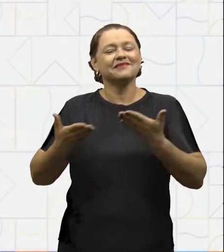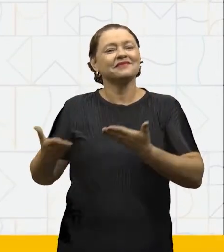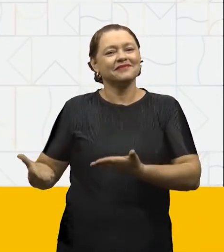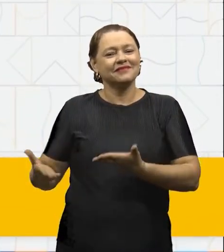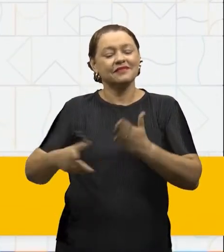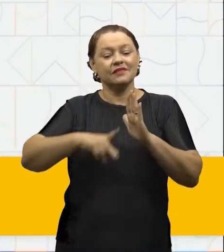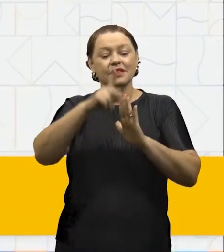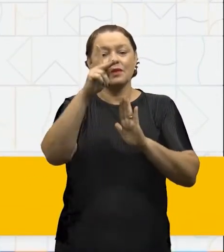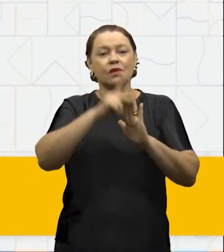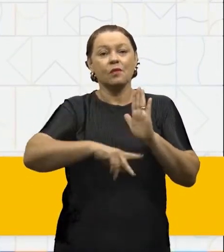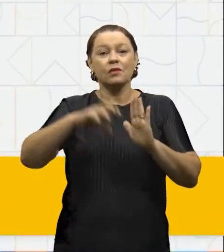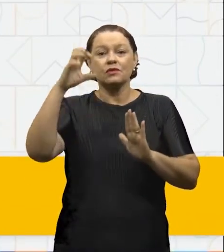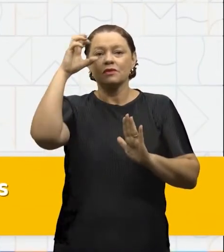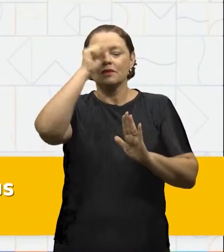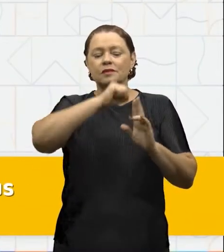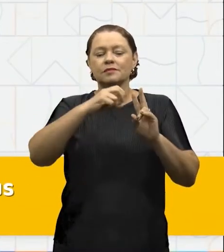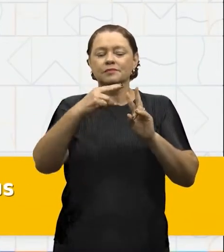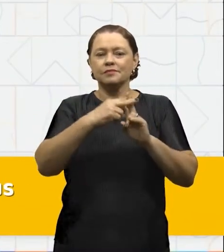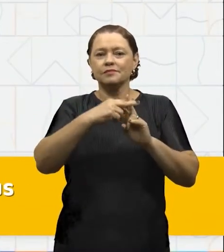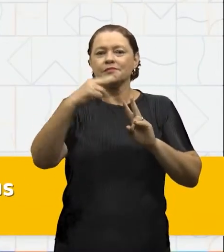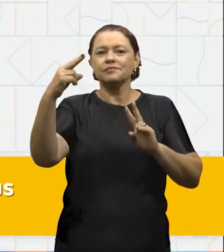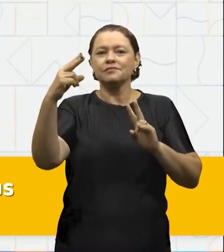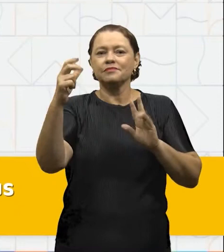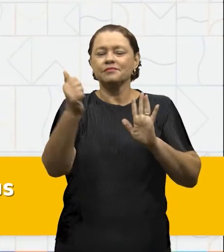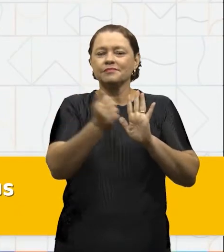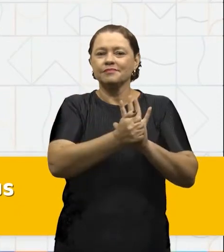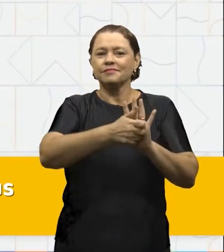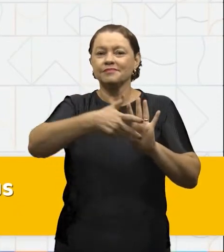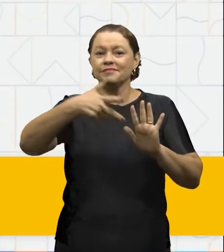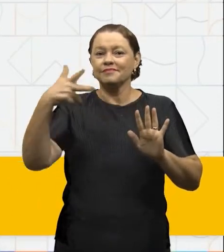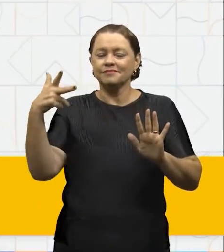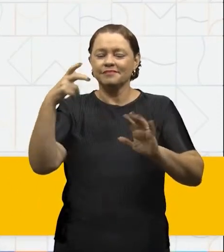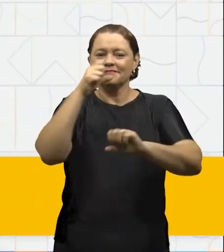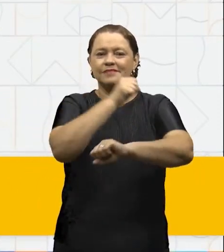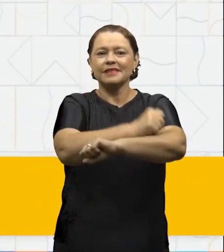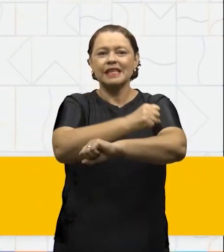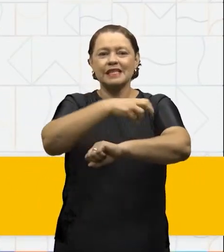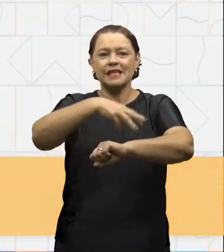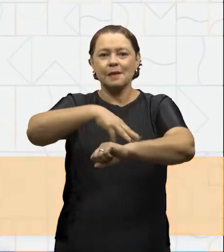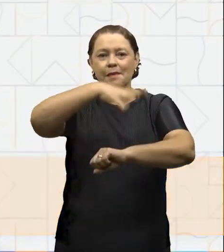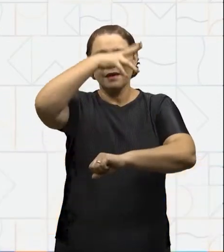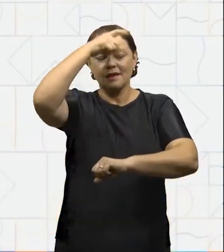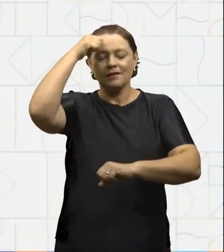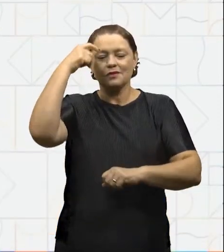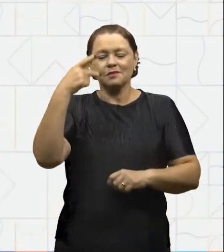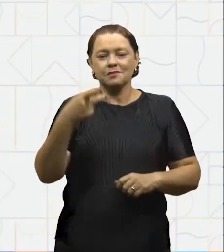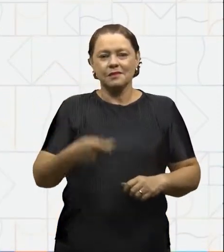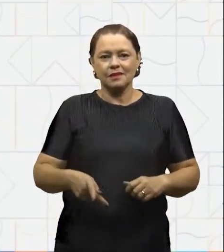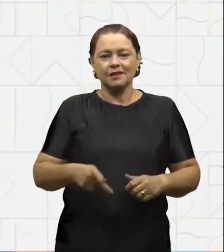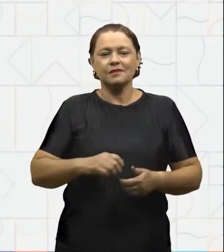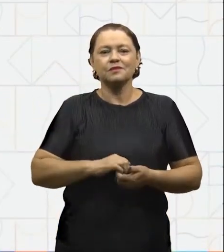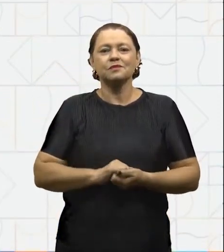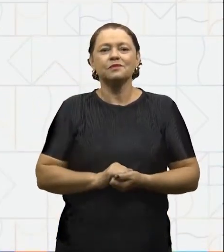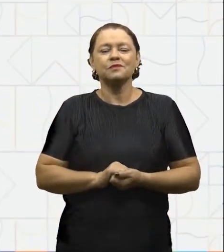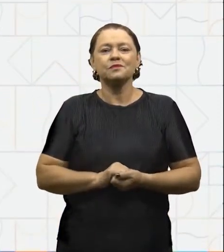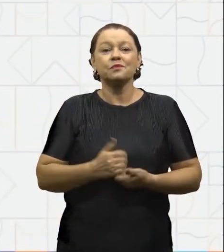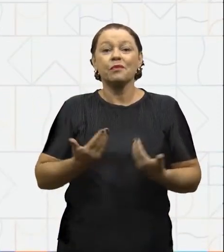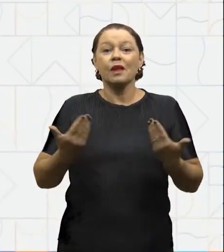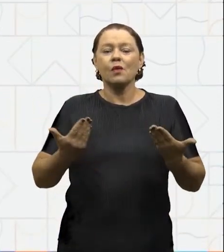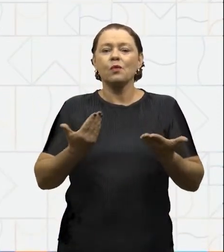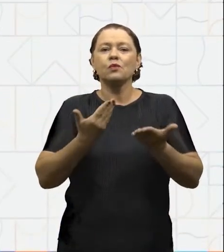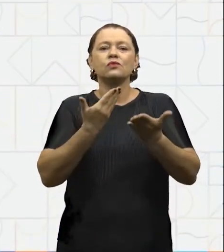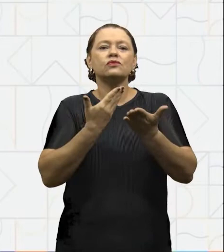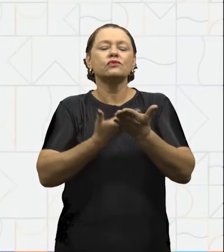Bem-vindo ao projeto Aprender Além da Escola, do Centro de Mídias e Tecnologias Educacionais da CEMED Manaus. Hoje